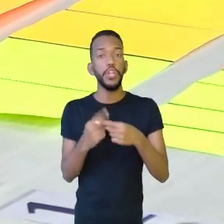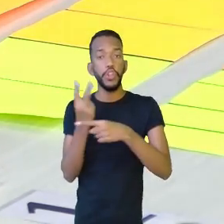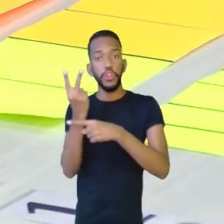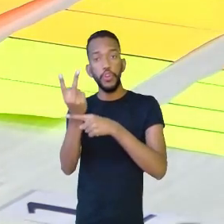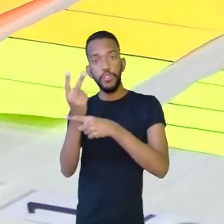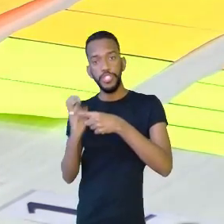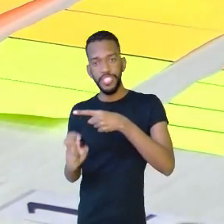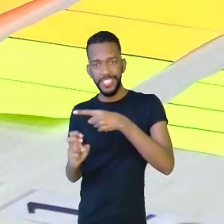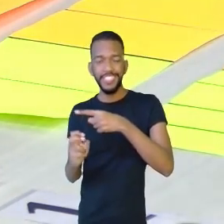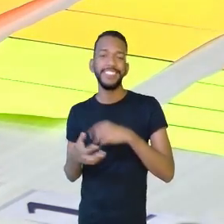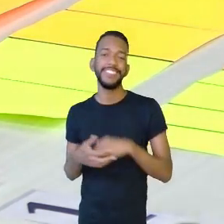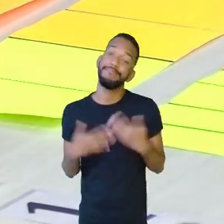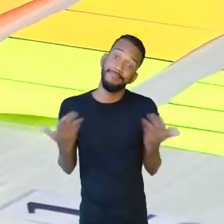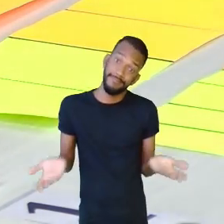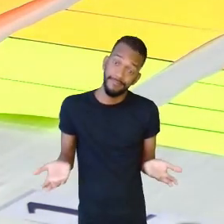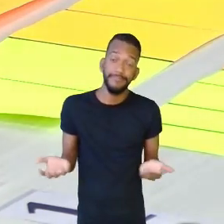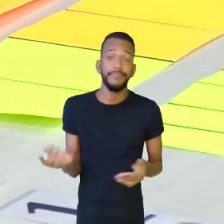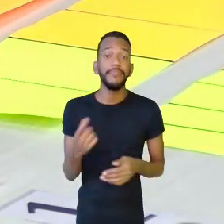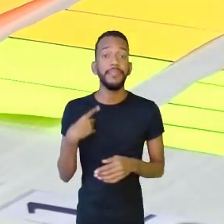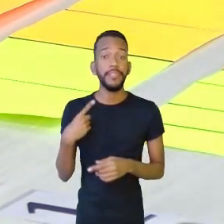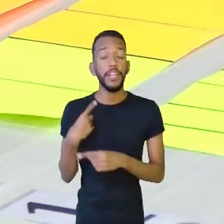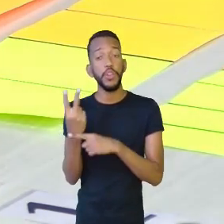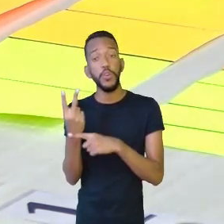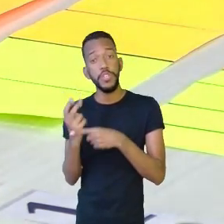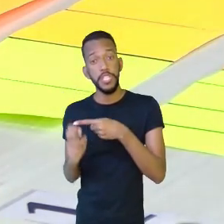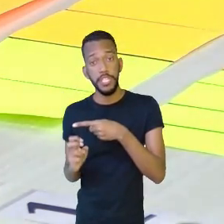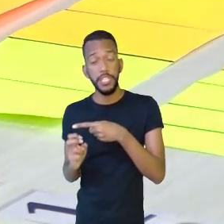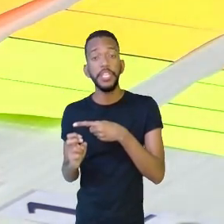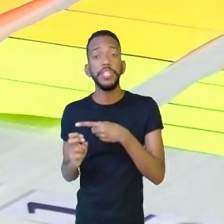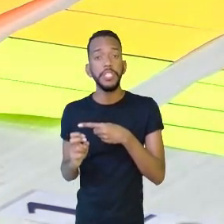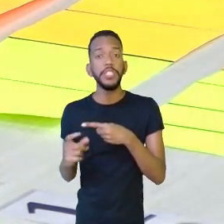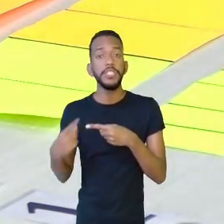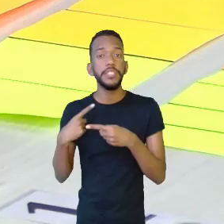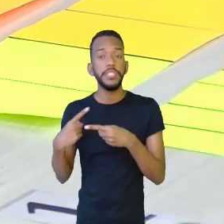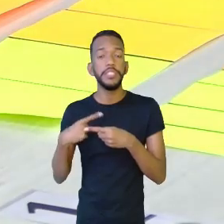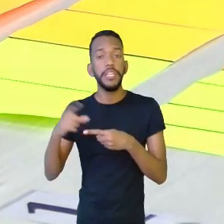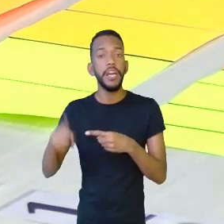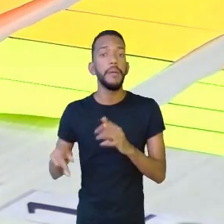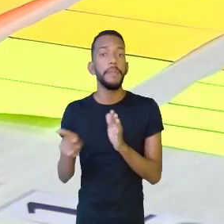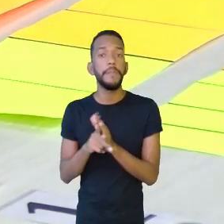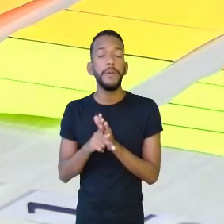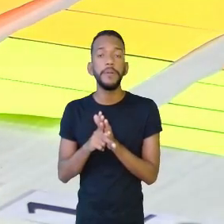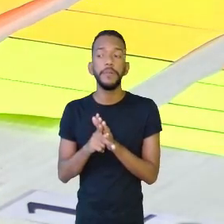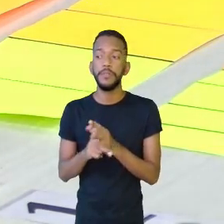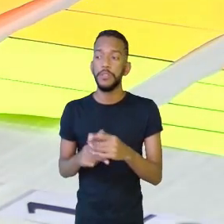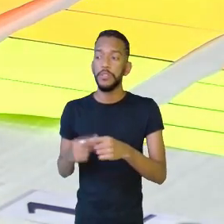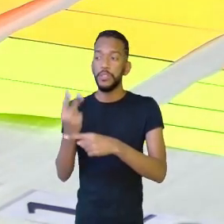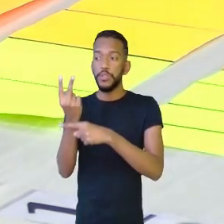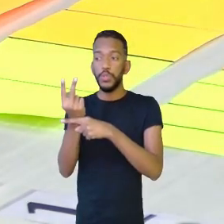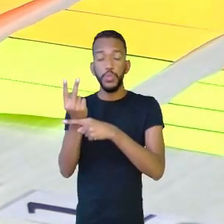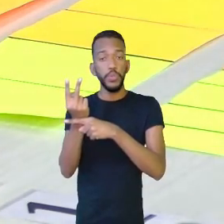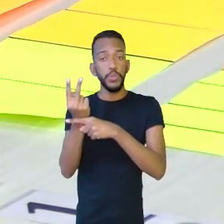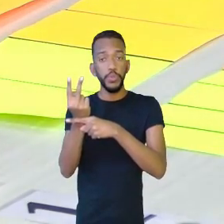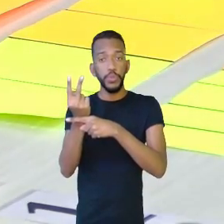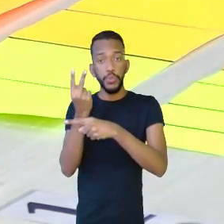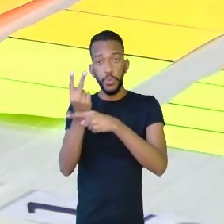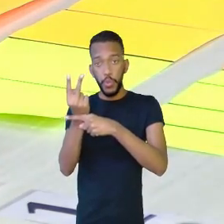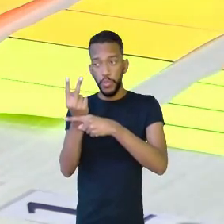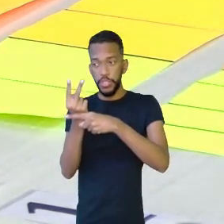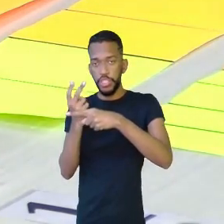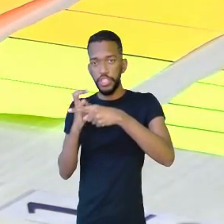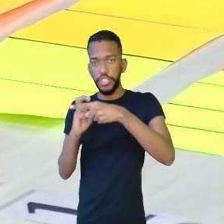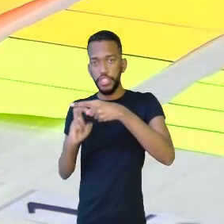2/5, ou seja, 2 partes das 5 que eu peguei. Como eu leio?